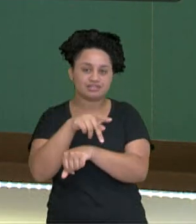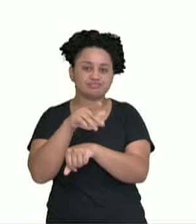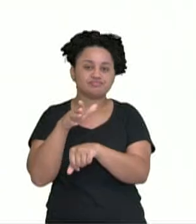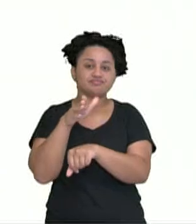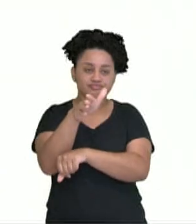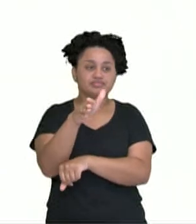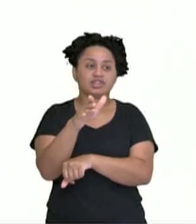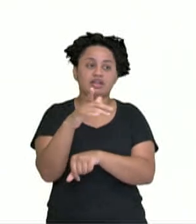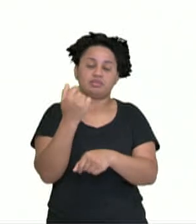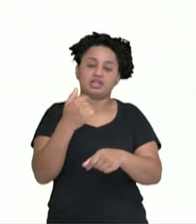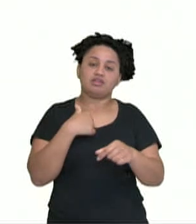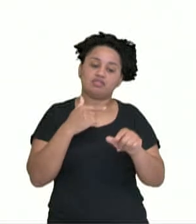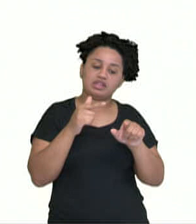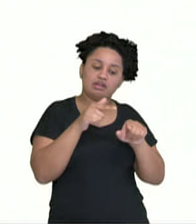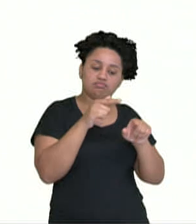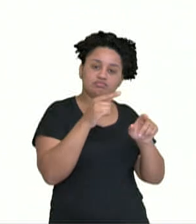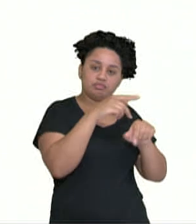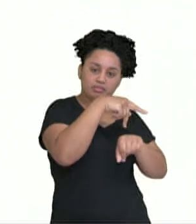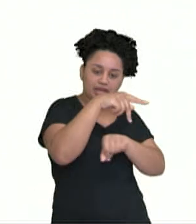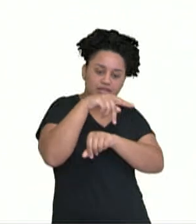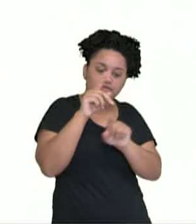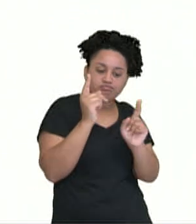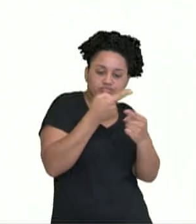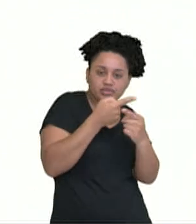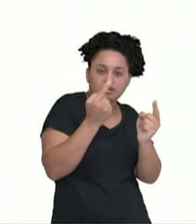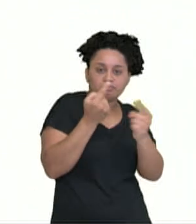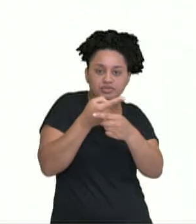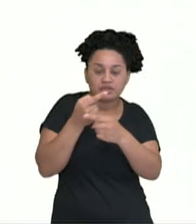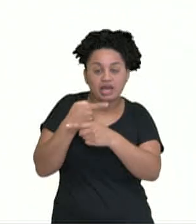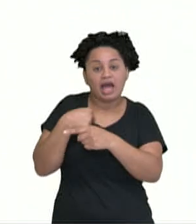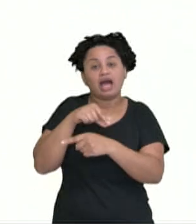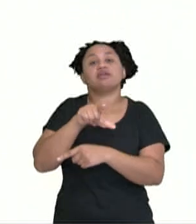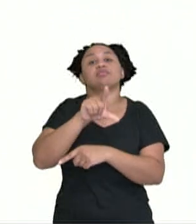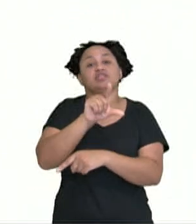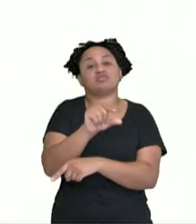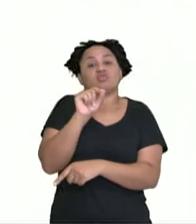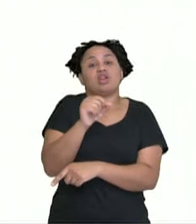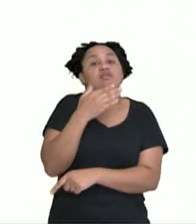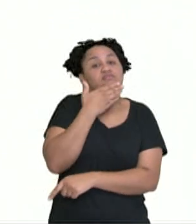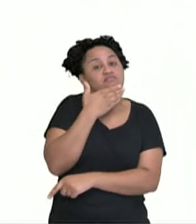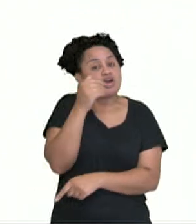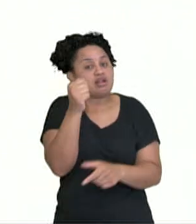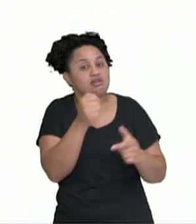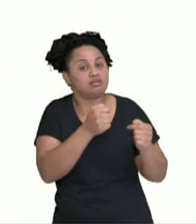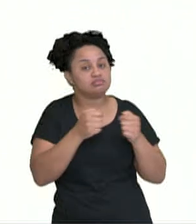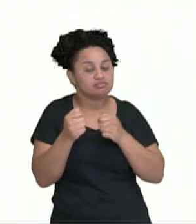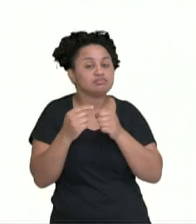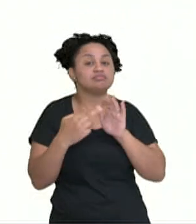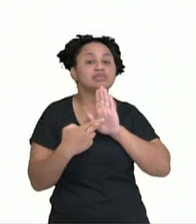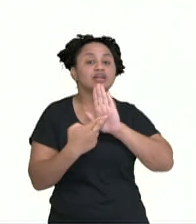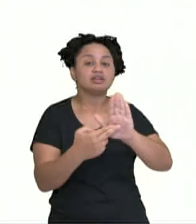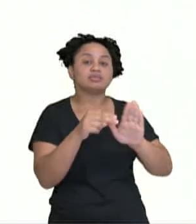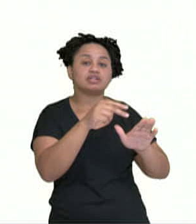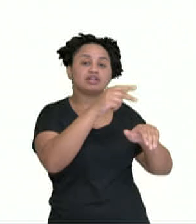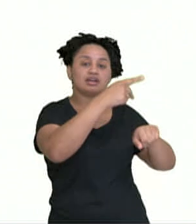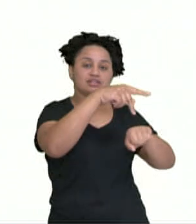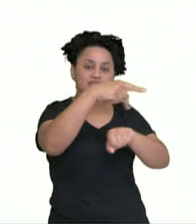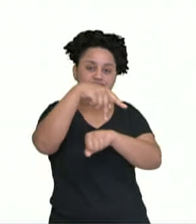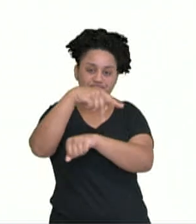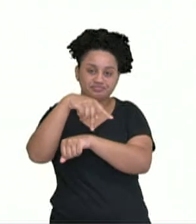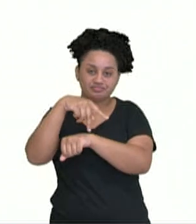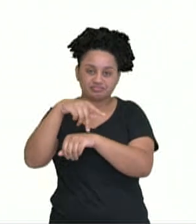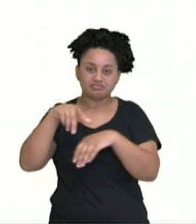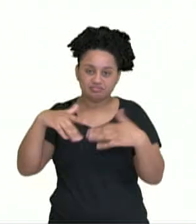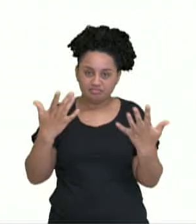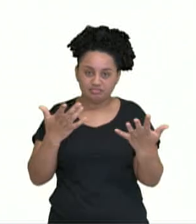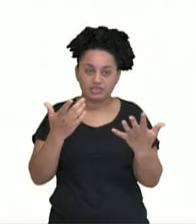torneios preliminares antes de enviar o seu melhor jogador para representar a nação no evento principal. Então, aqui a gente tem